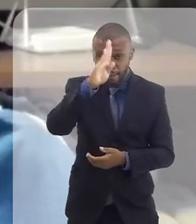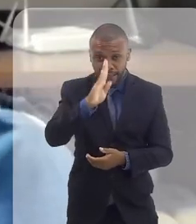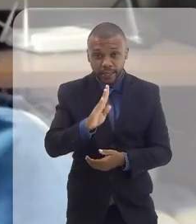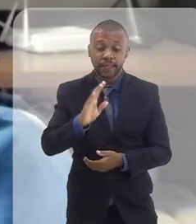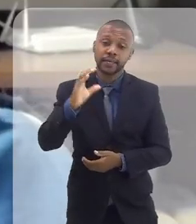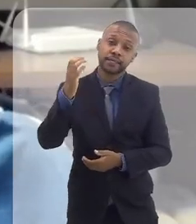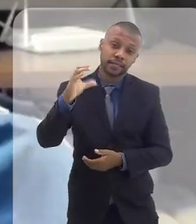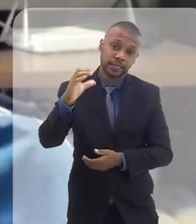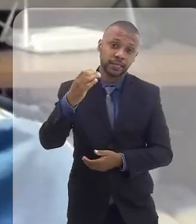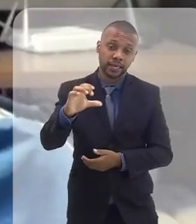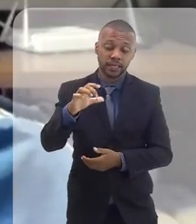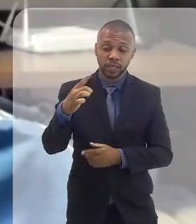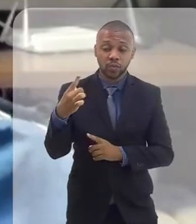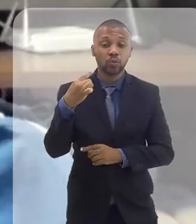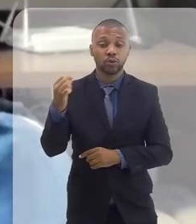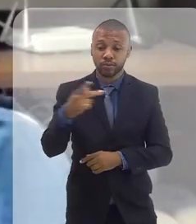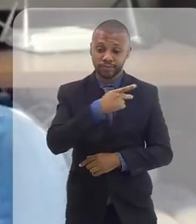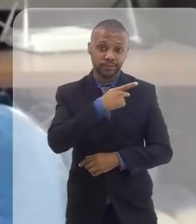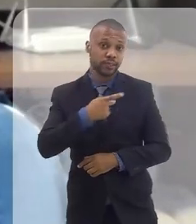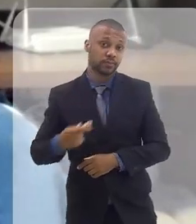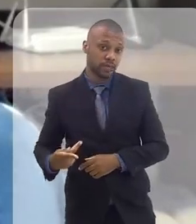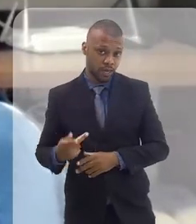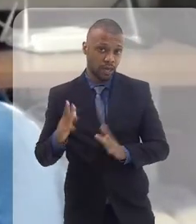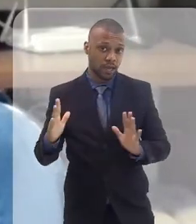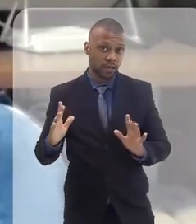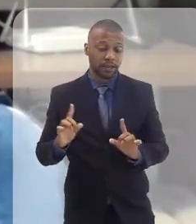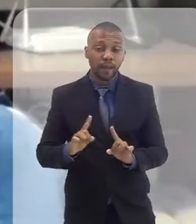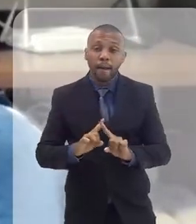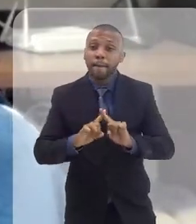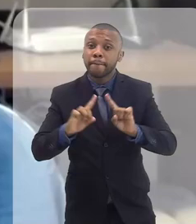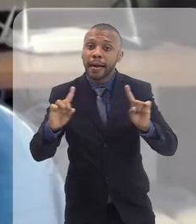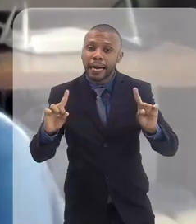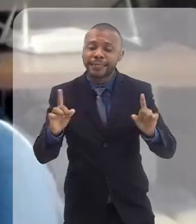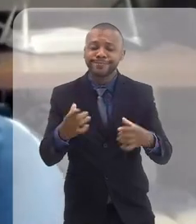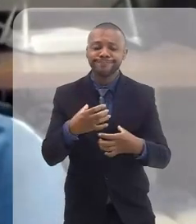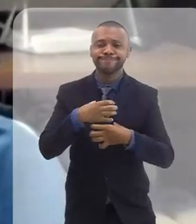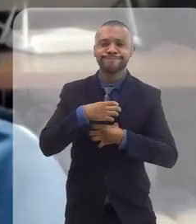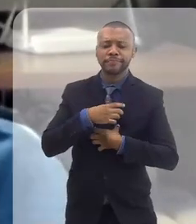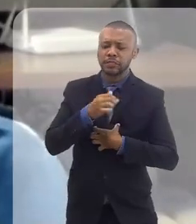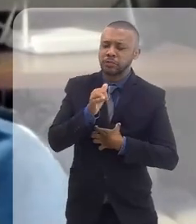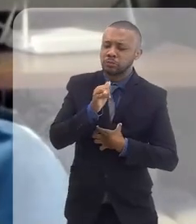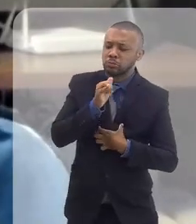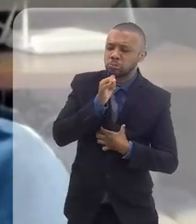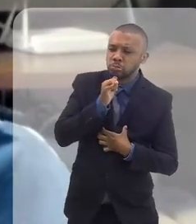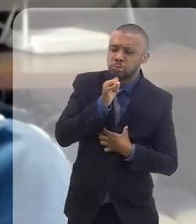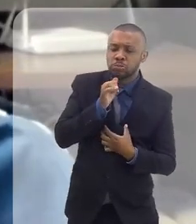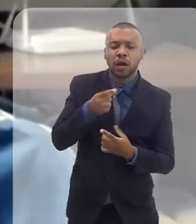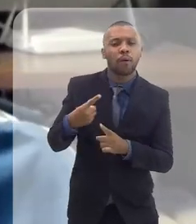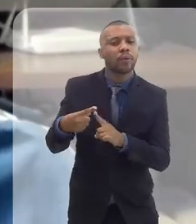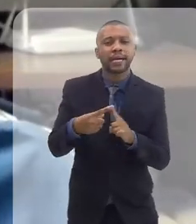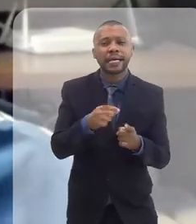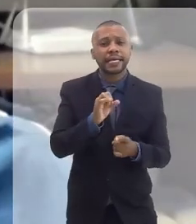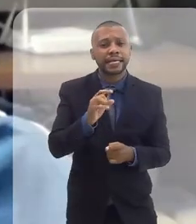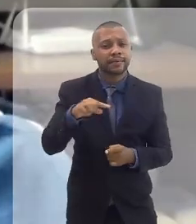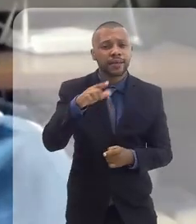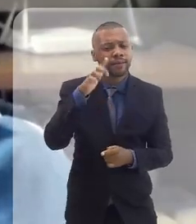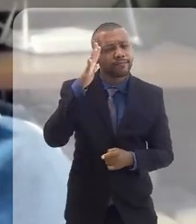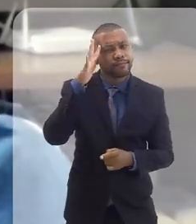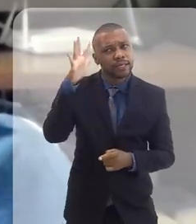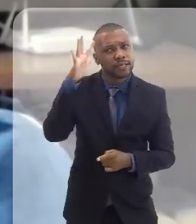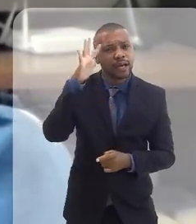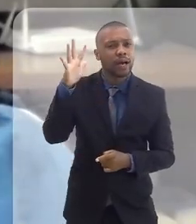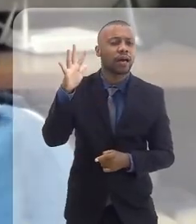de Ciências como presidente. Por outro lado, traz uma tristeza, porque se você